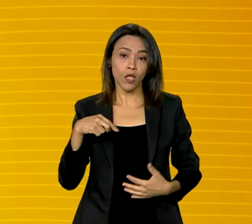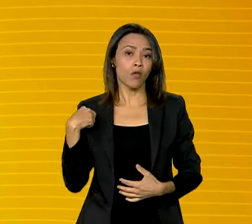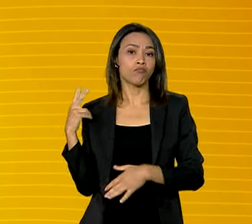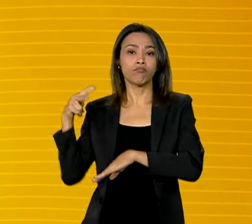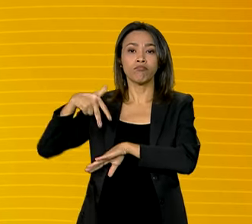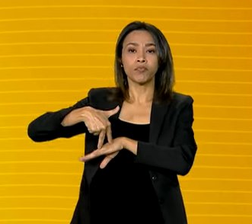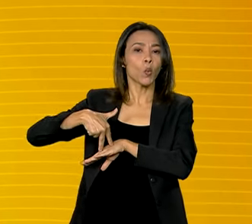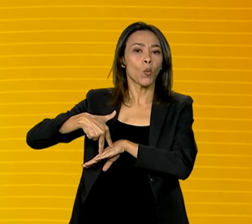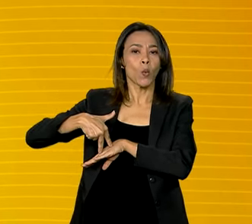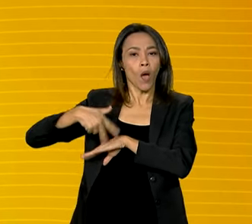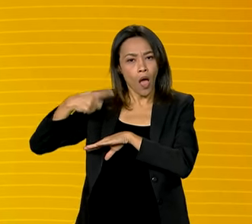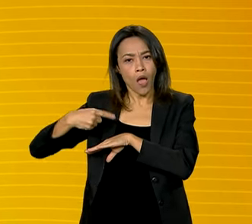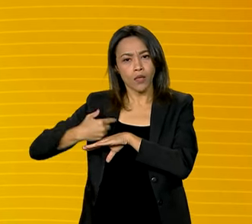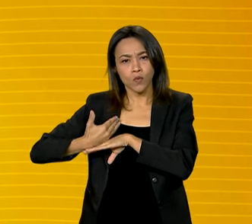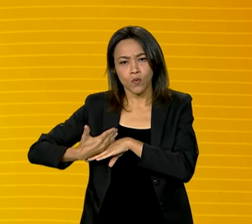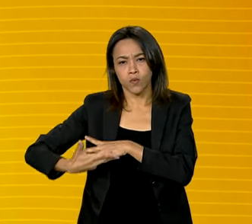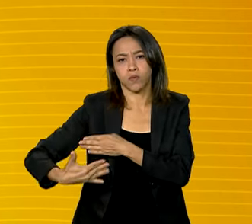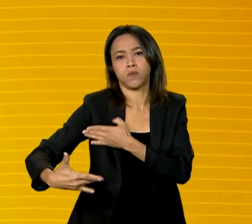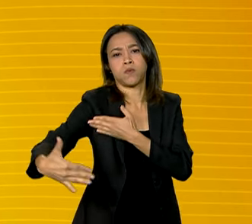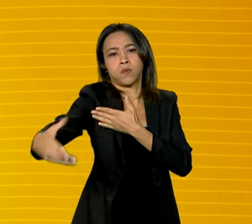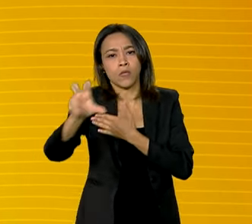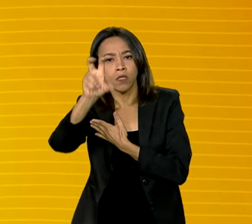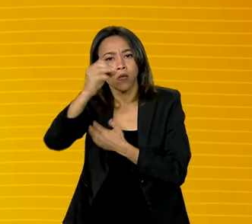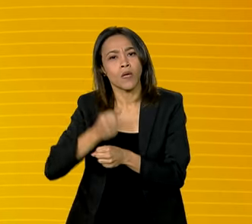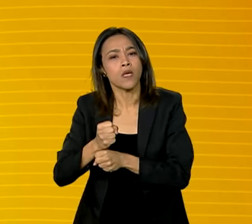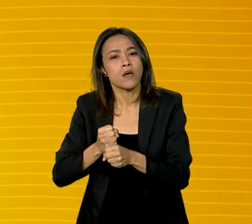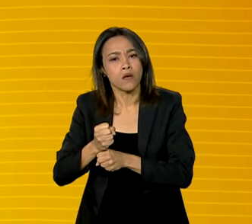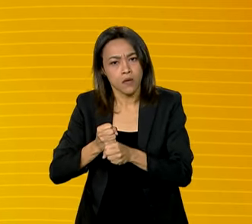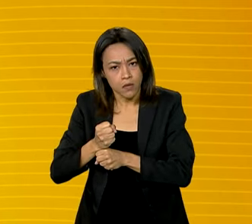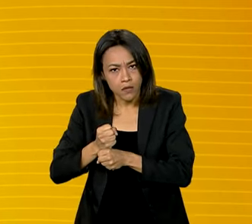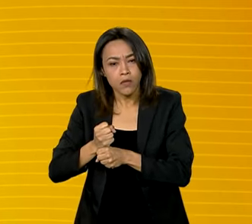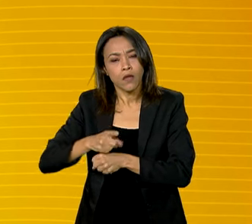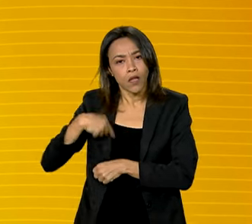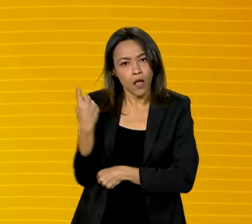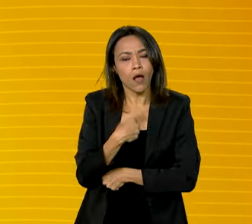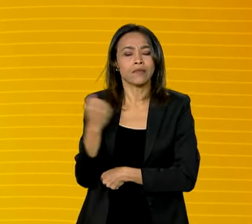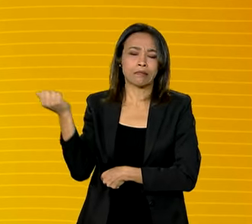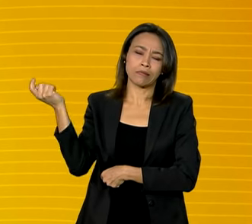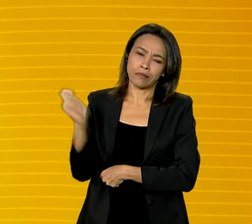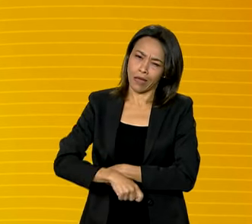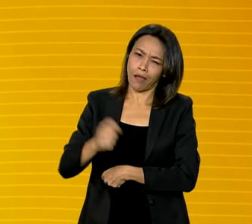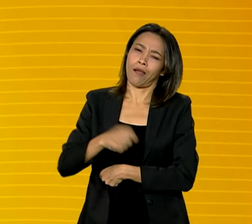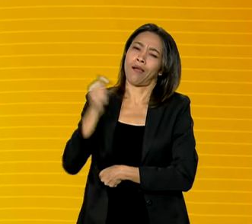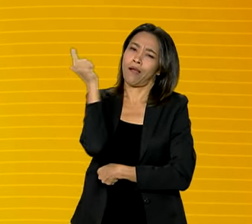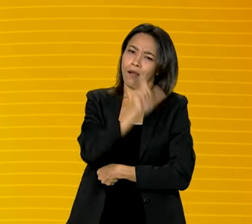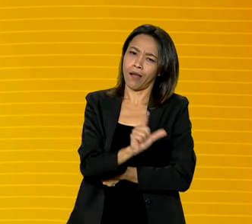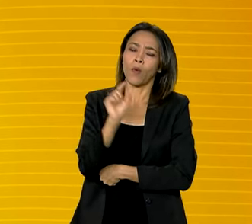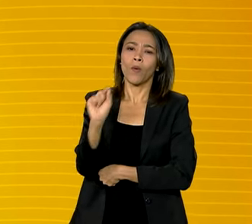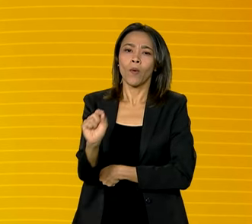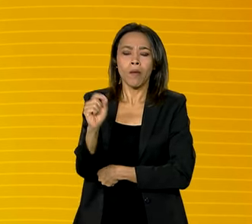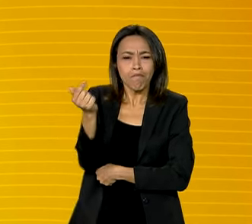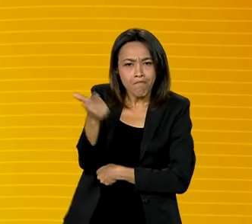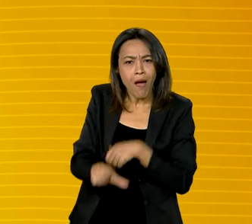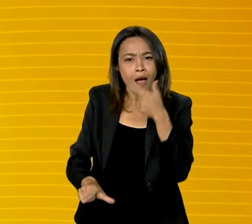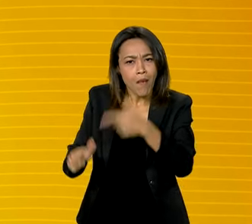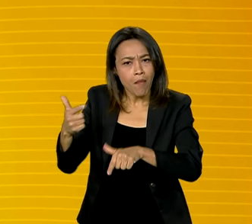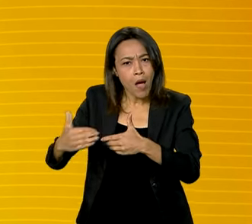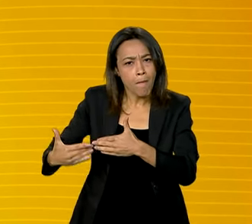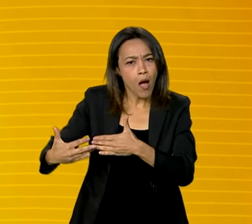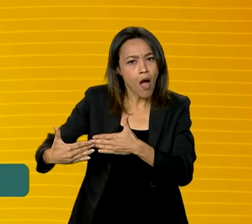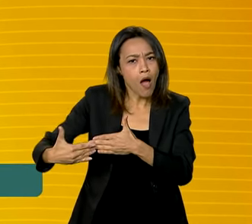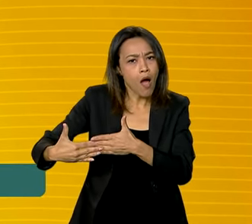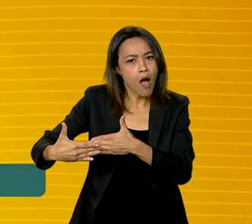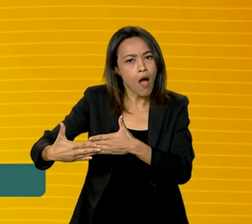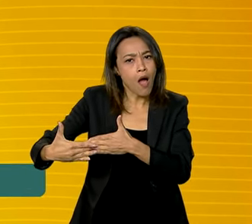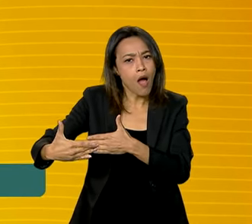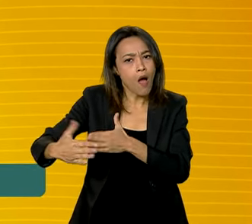os próximos 50 anos e dizer que podemos fazer crescer ainda mais. E